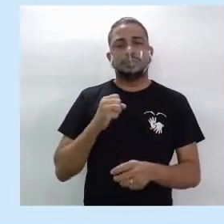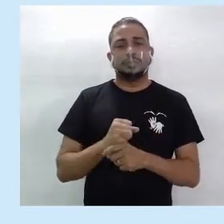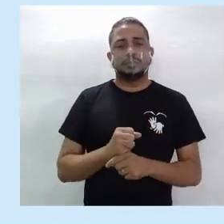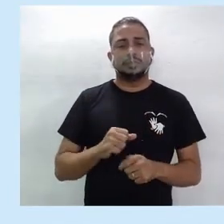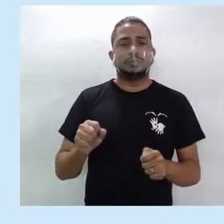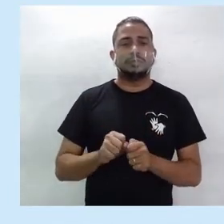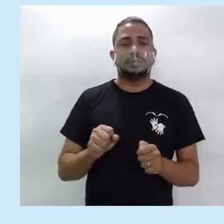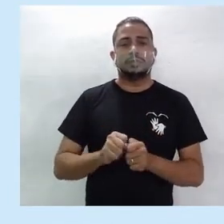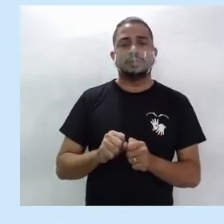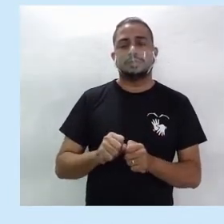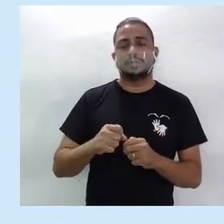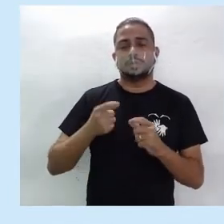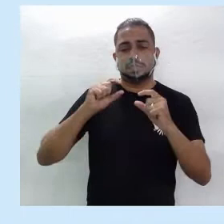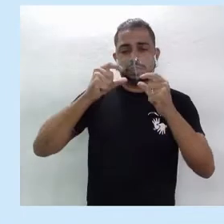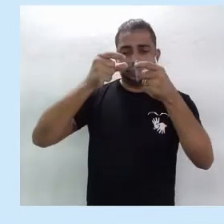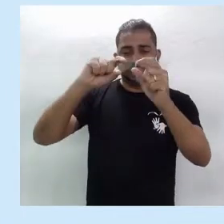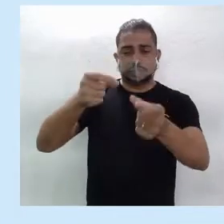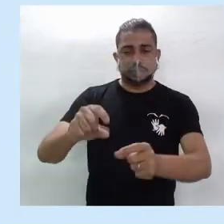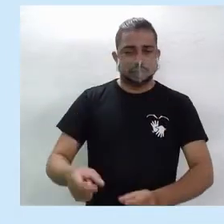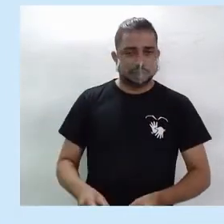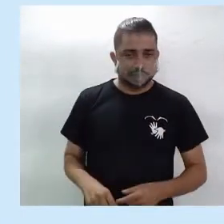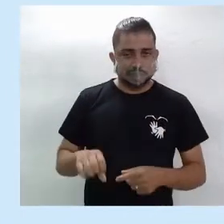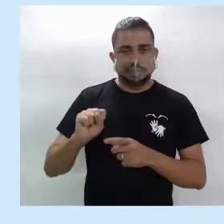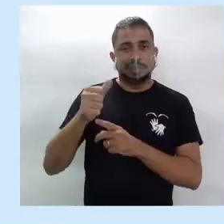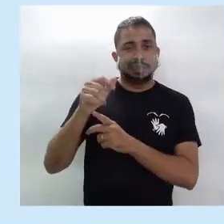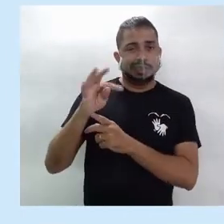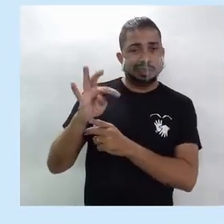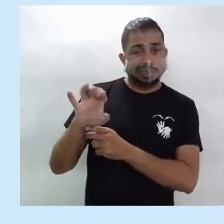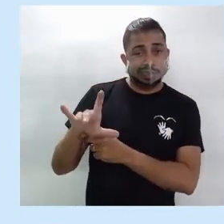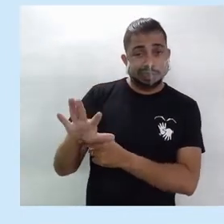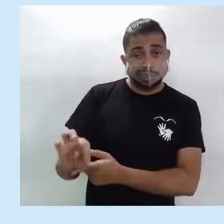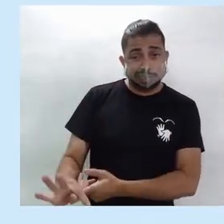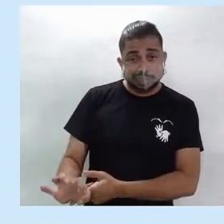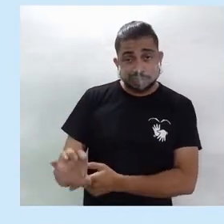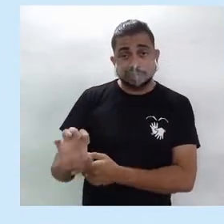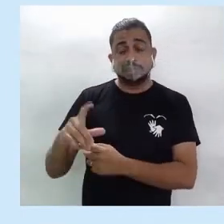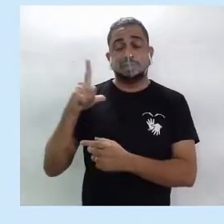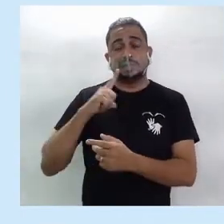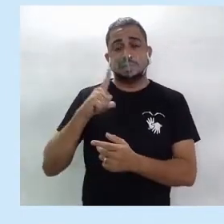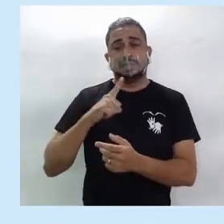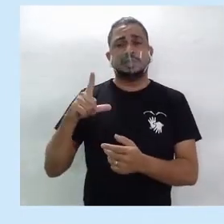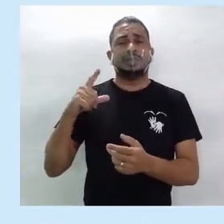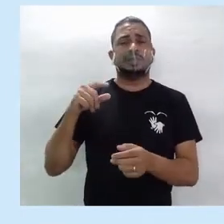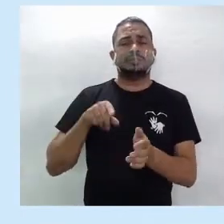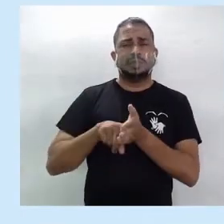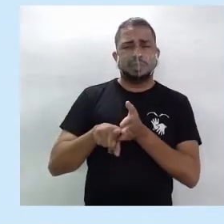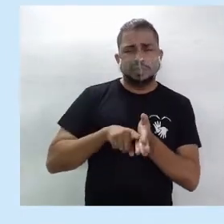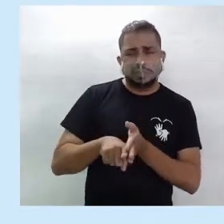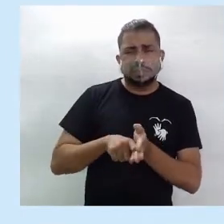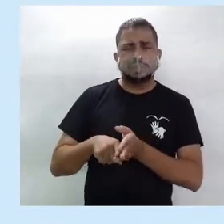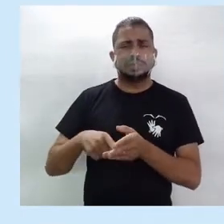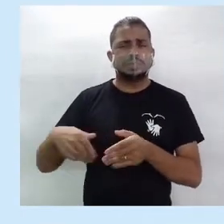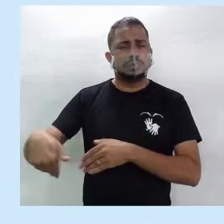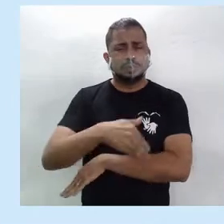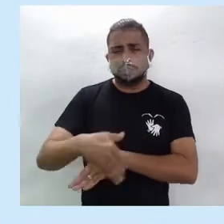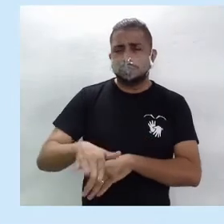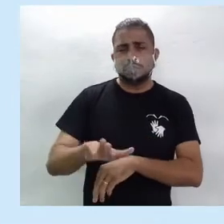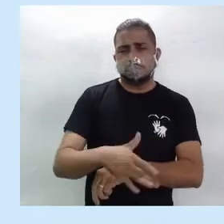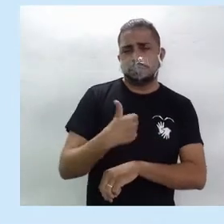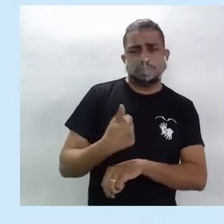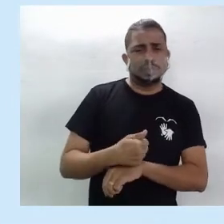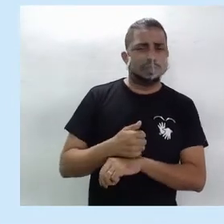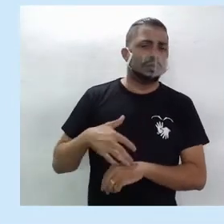meio de satélites. Então, quando você vai lá e pesquisa sobre um determinado local, rua ou praça, sei lá,